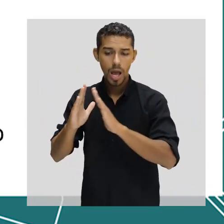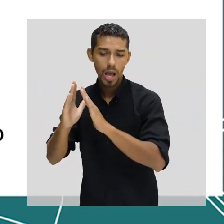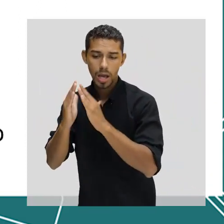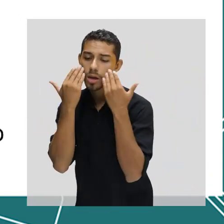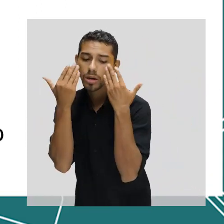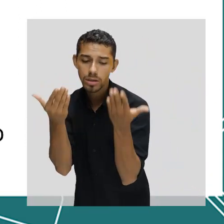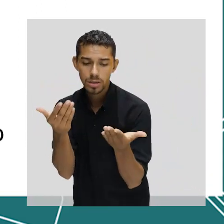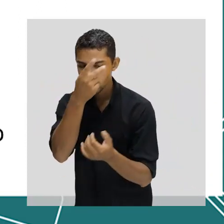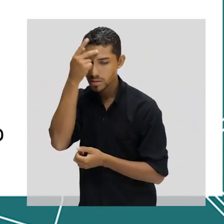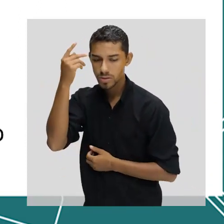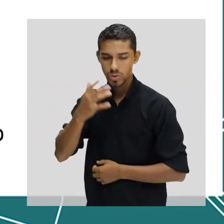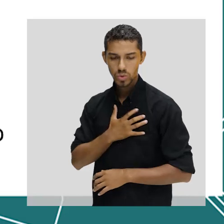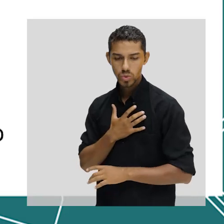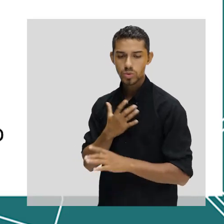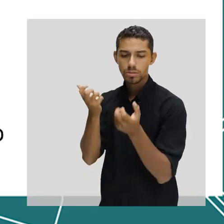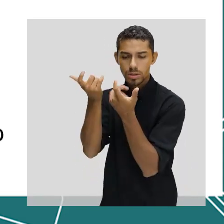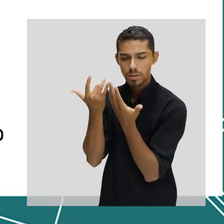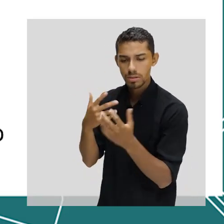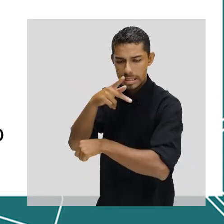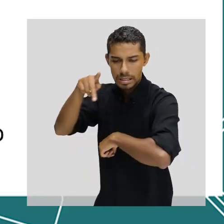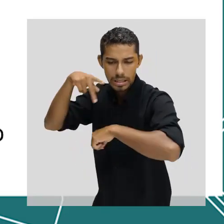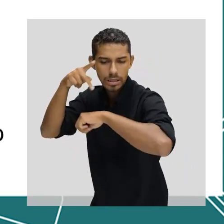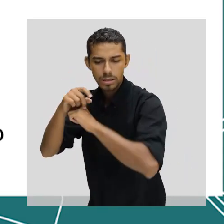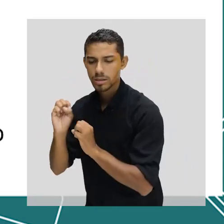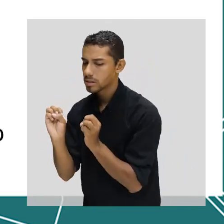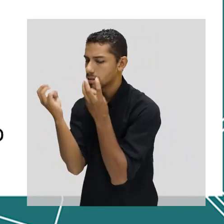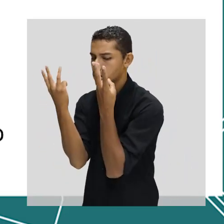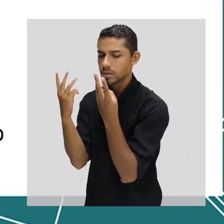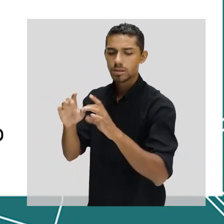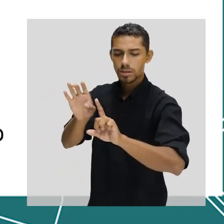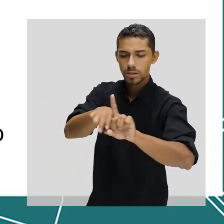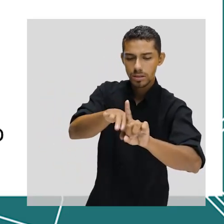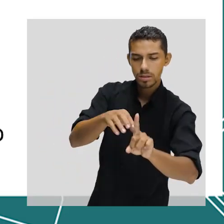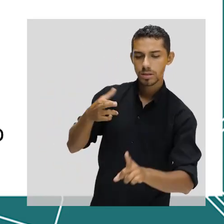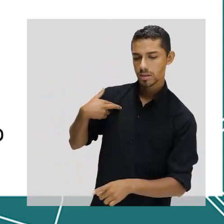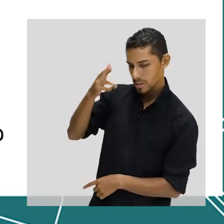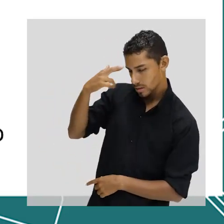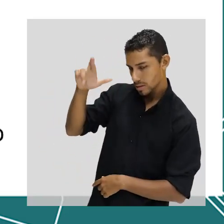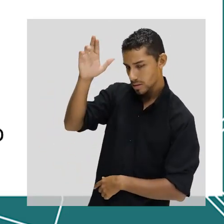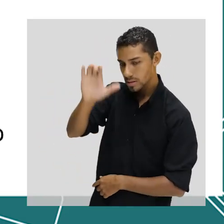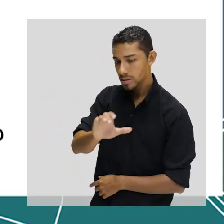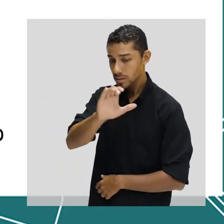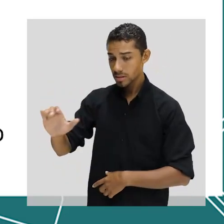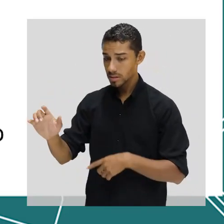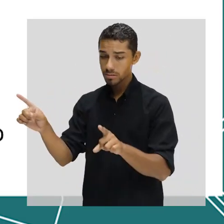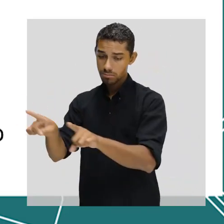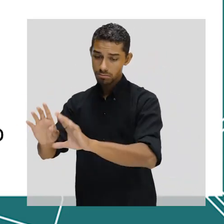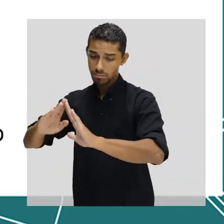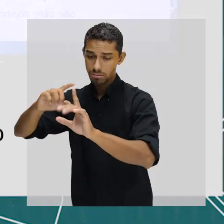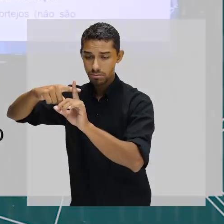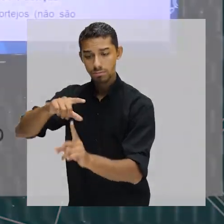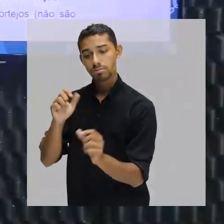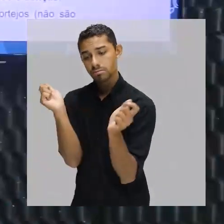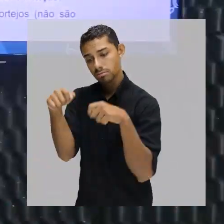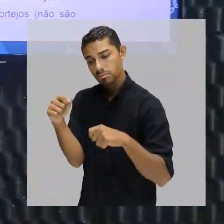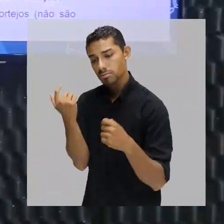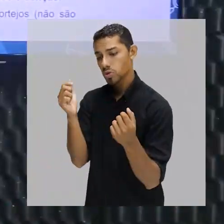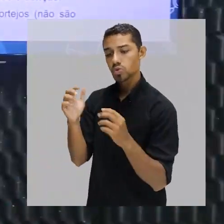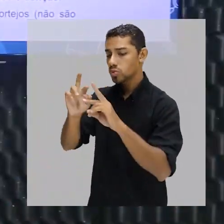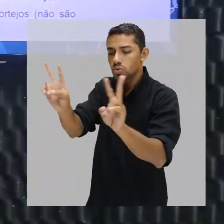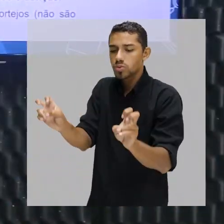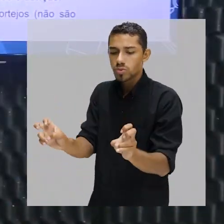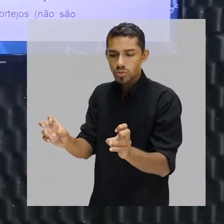setores marcados, praças de eventos, um calendário cristão religioso que falam, paradoxalmente, de assuntos